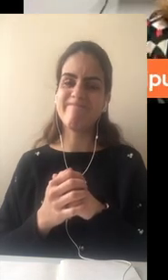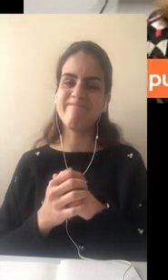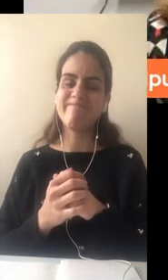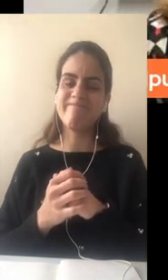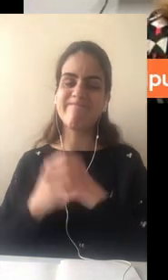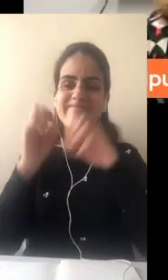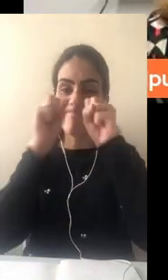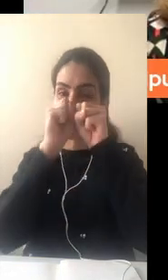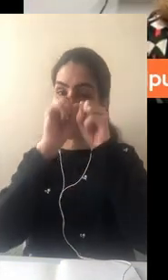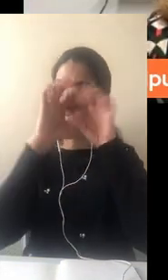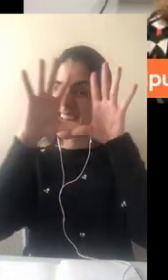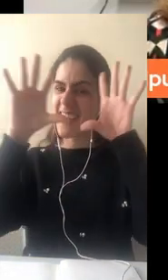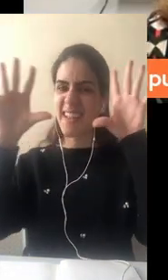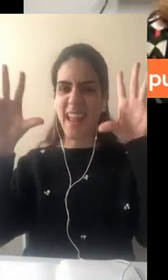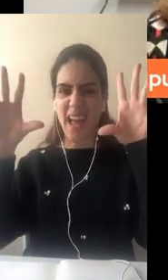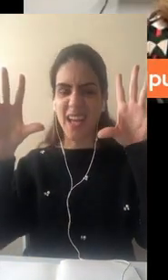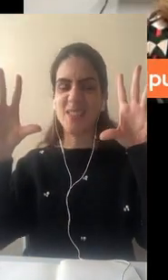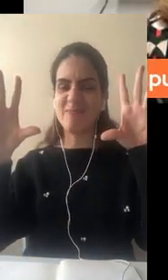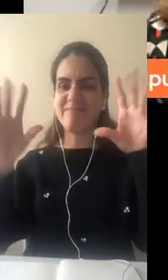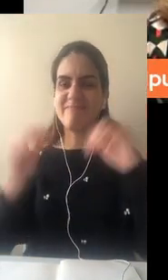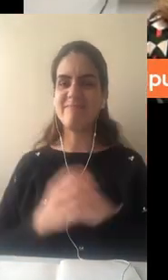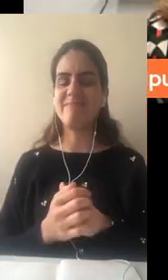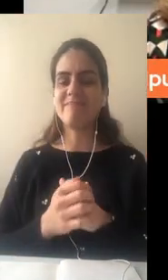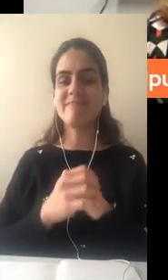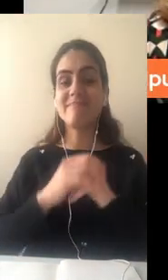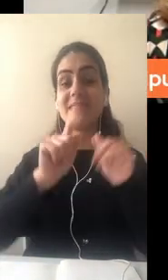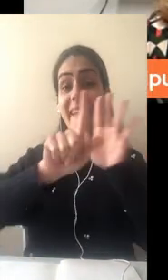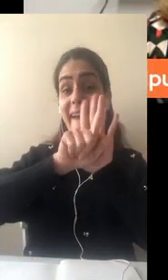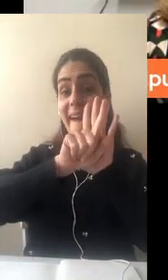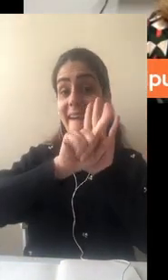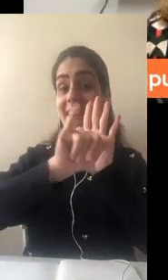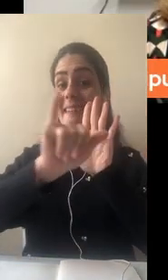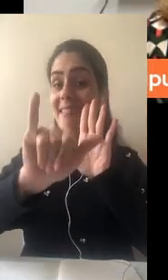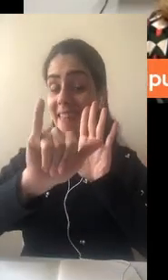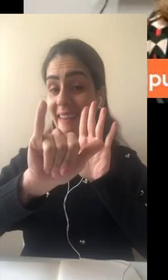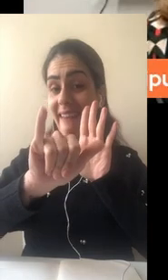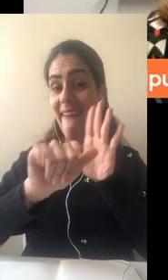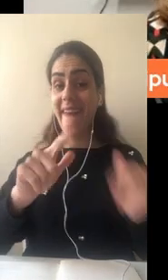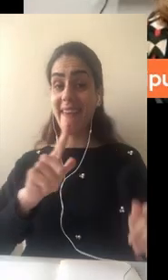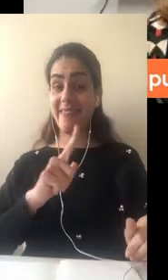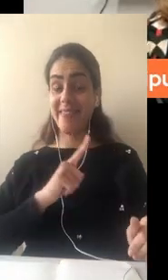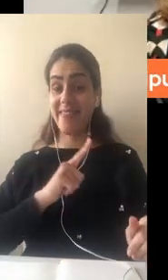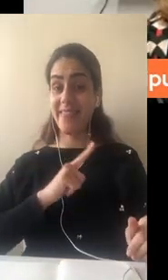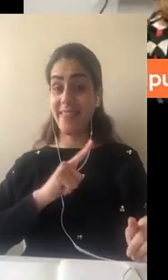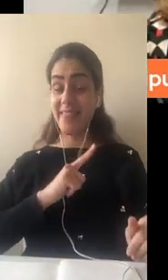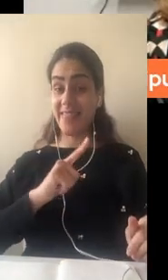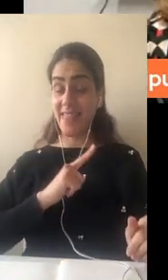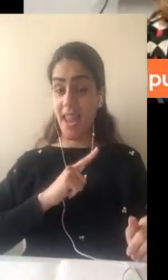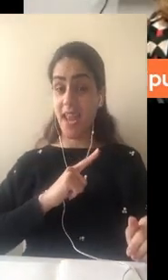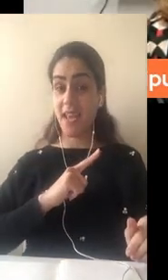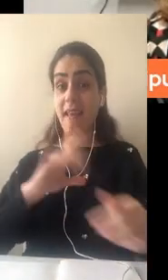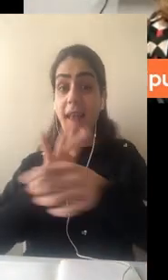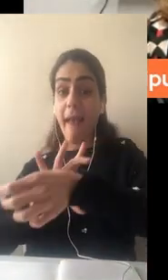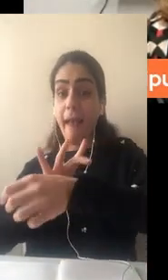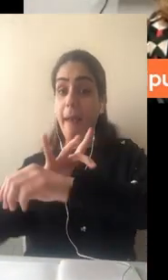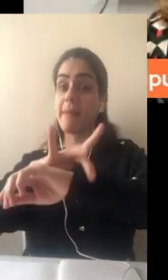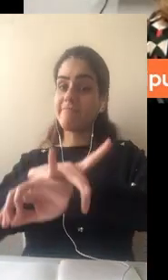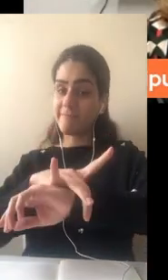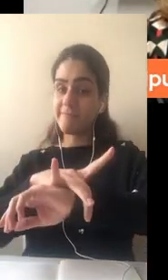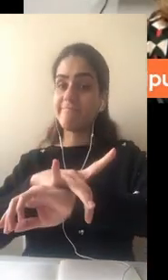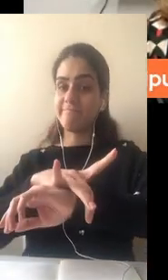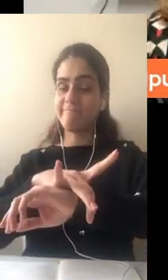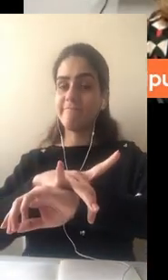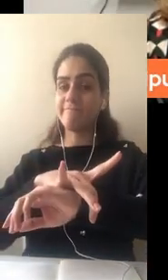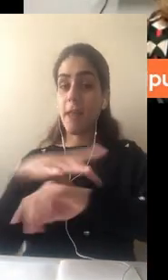claros. Existem leis que nos protegem com relação a algumas coisas, e aí, por exemplo, com relação à ideologia